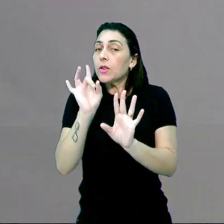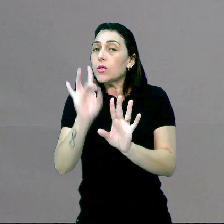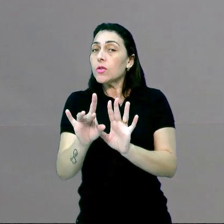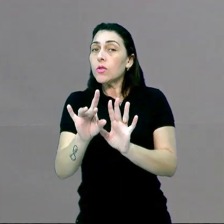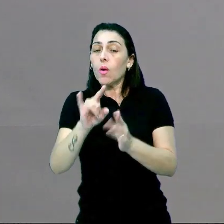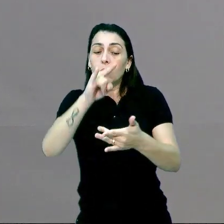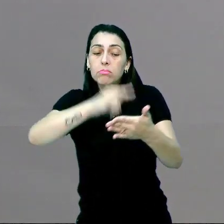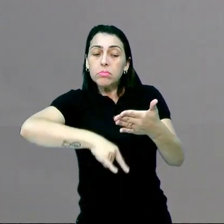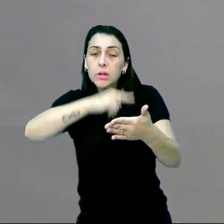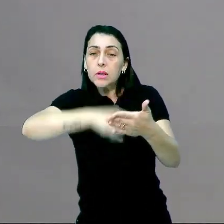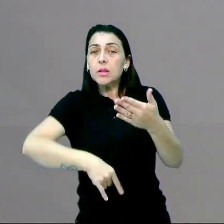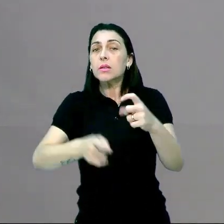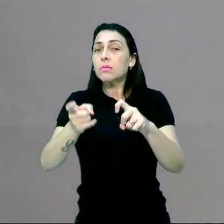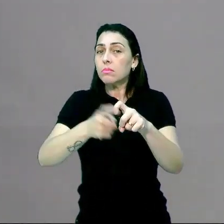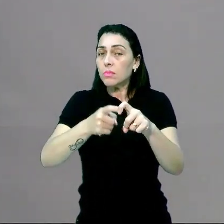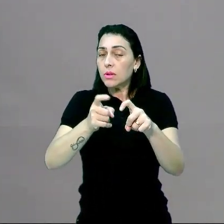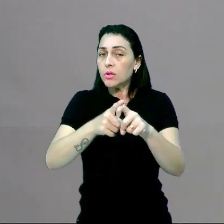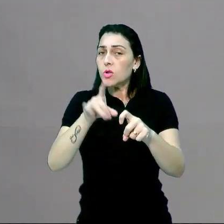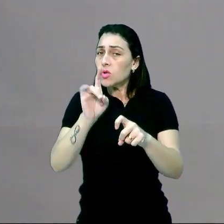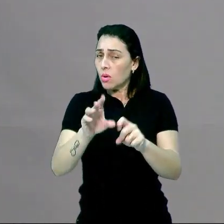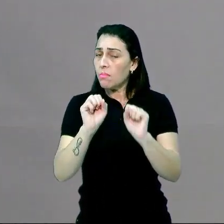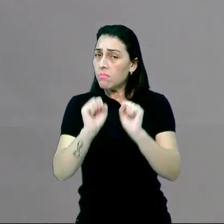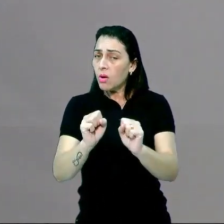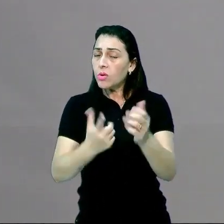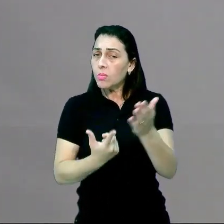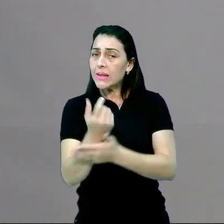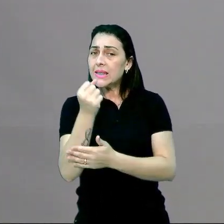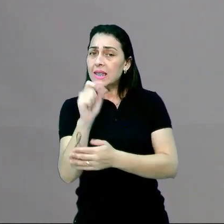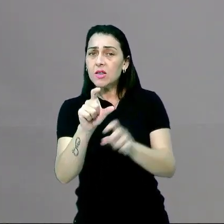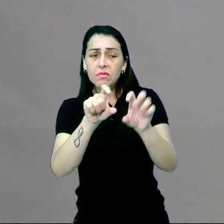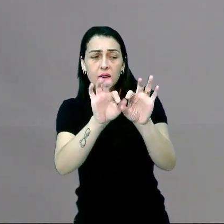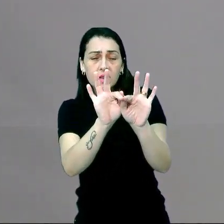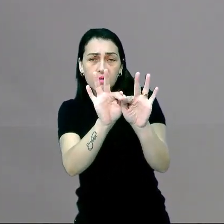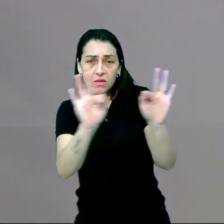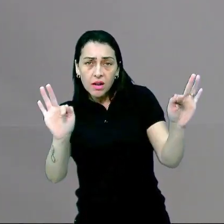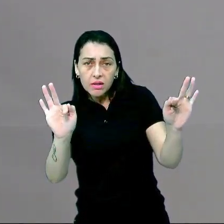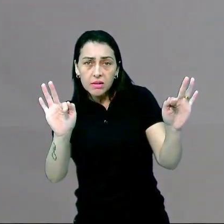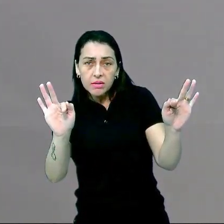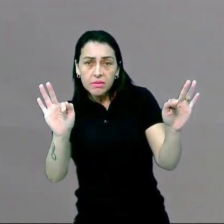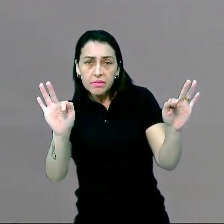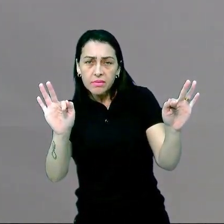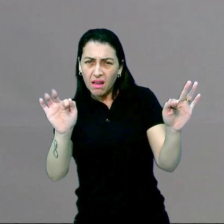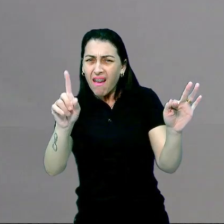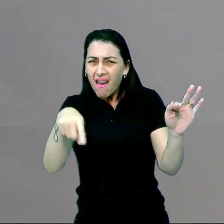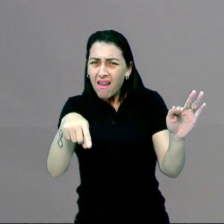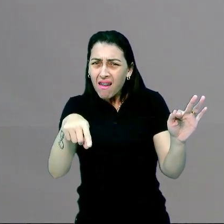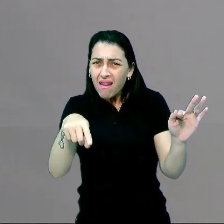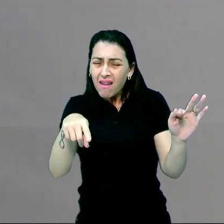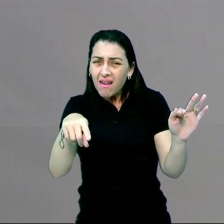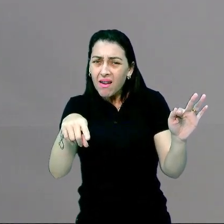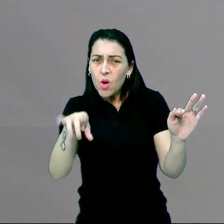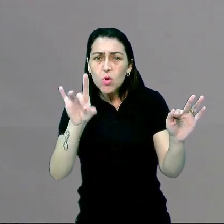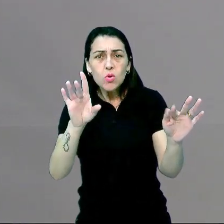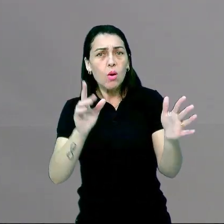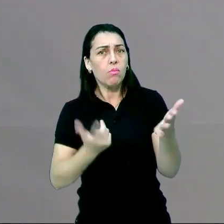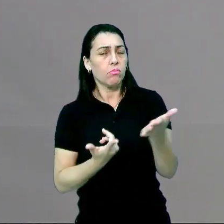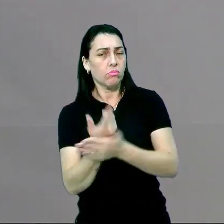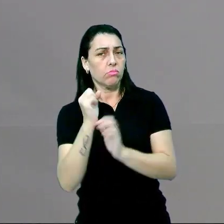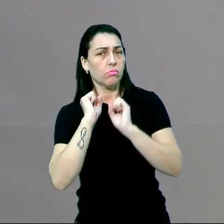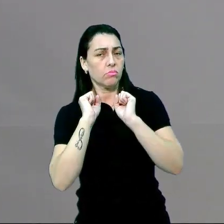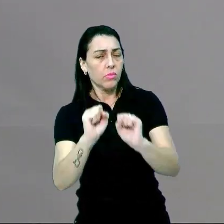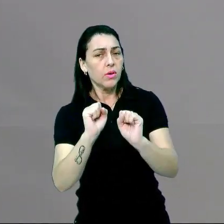médica. Ah, então eu só posso comprar um medicamento se tiver essa frasezinha, né, professora? É isso, gente? Ou eu só posso